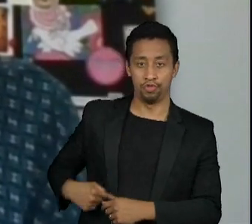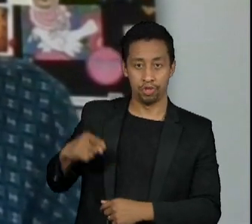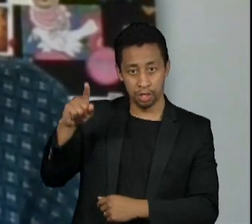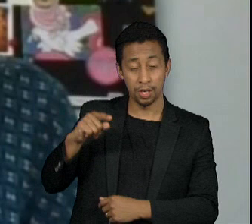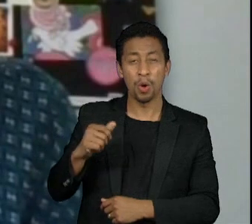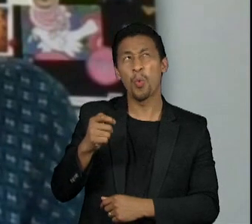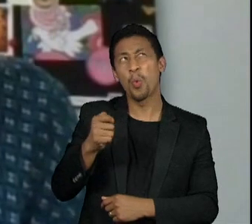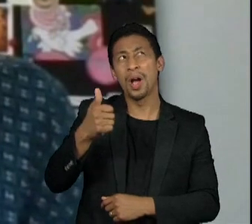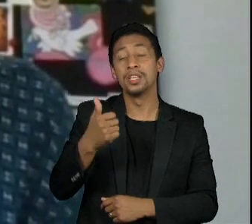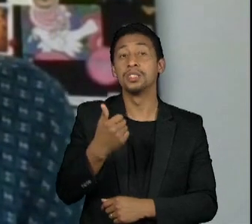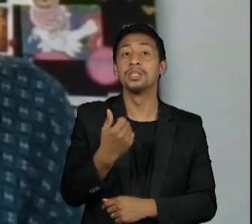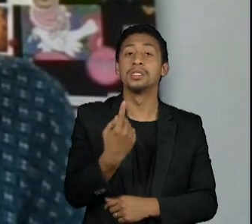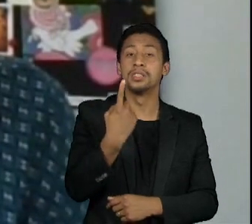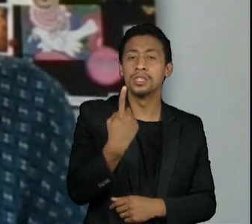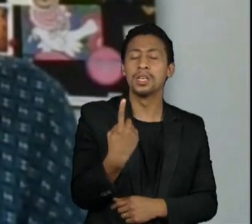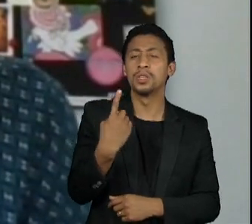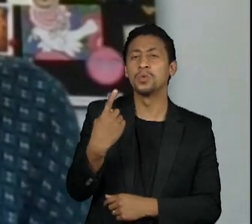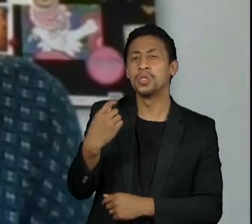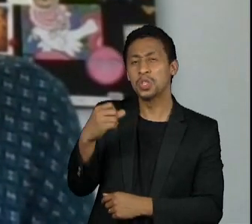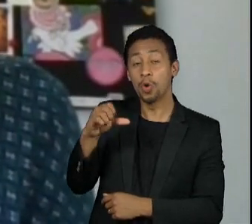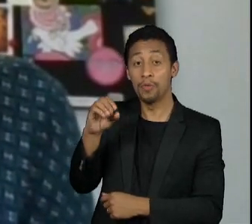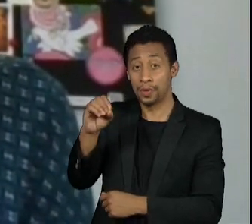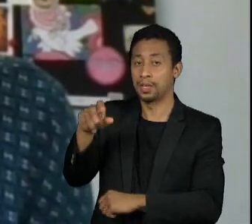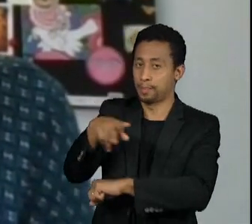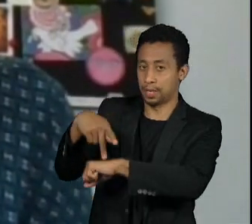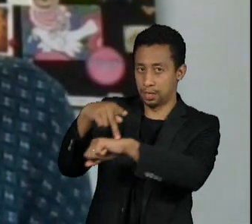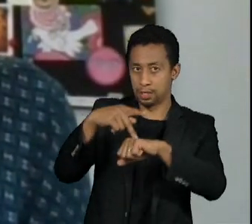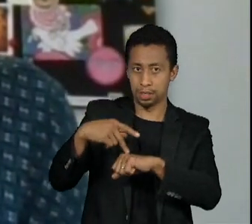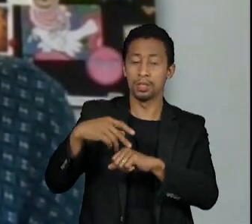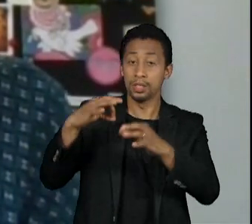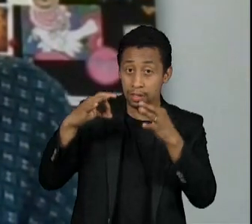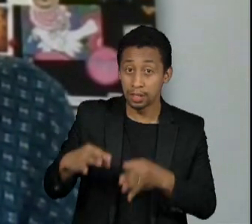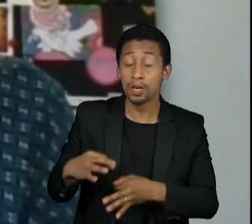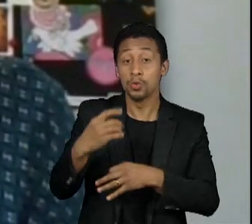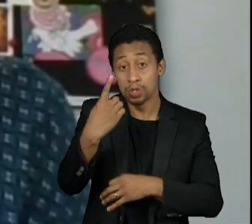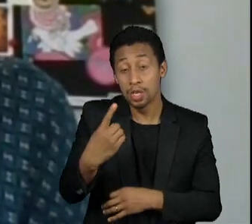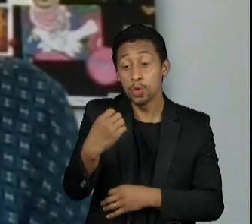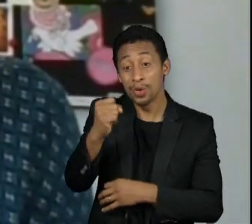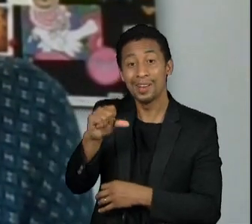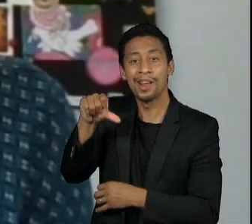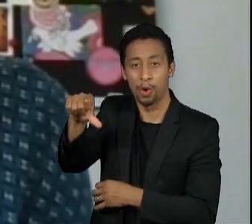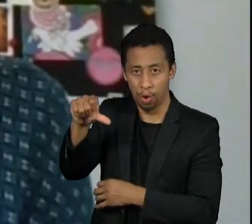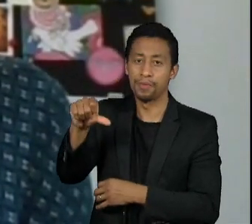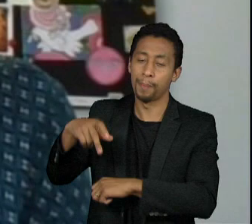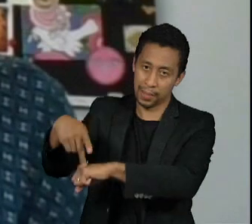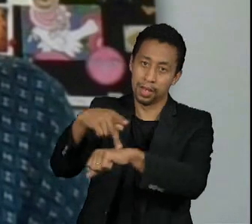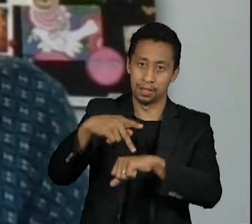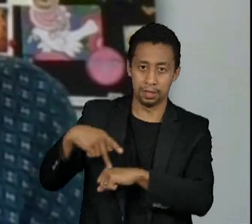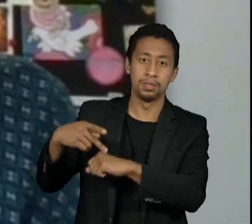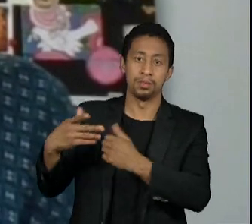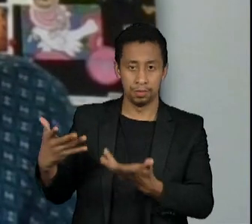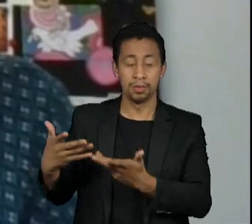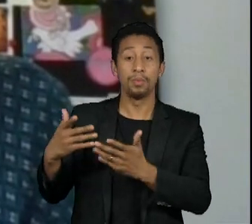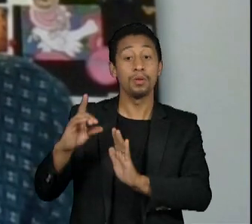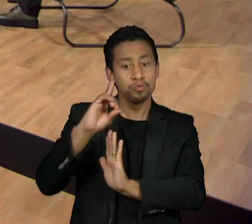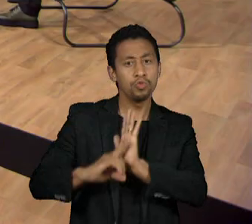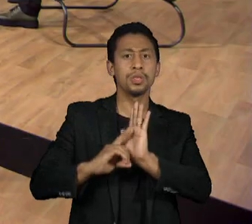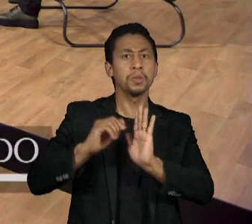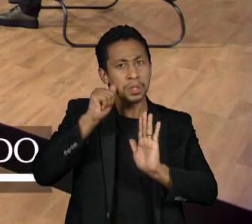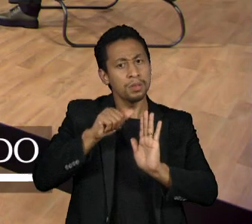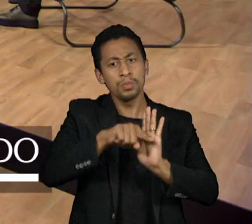países, 189 países que participaram numa discussão muito ampla, internacional, sobre os direitos das meninas. Então está na hora da